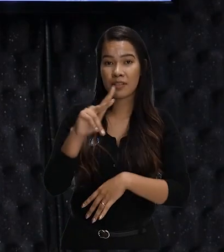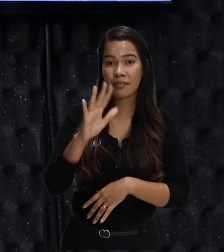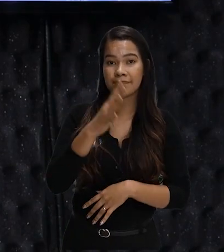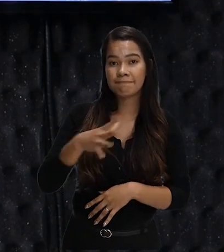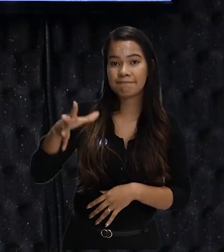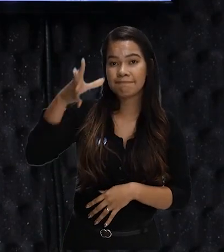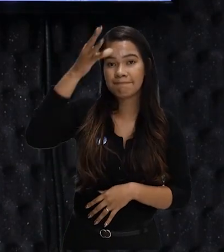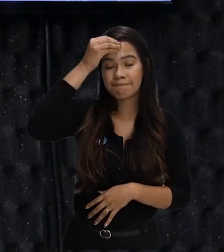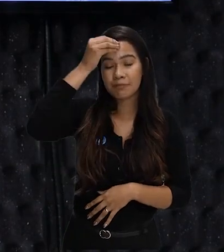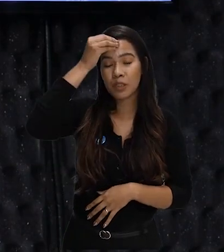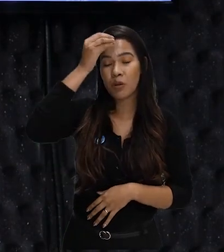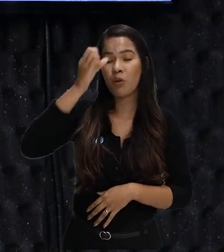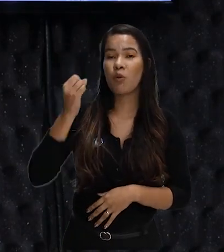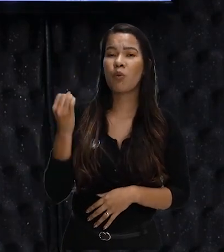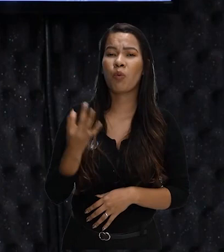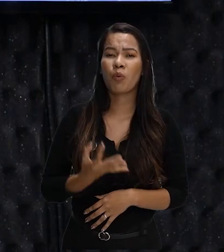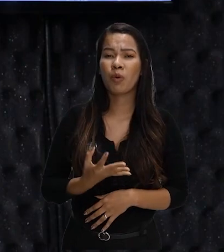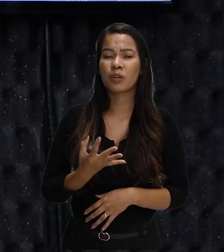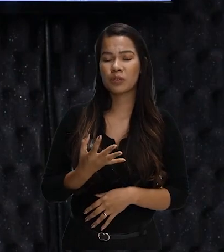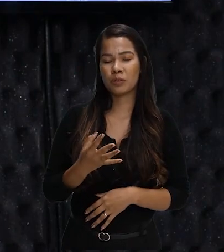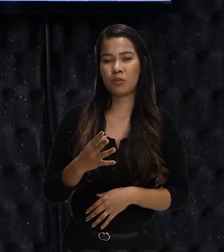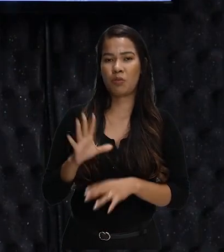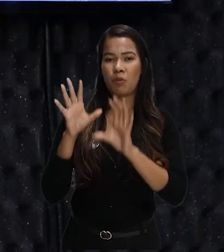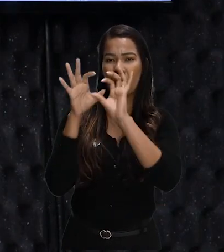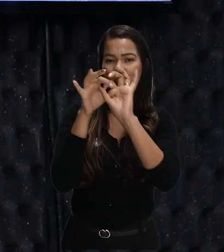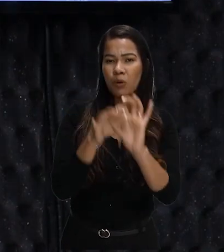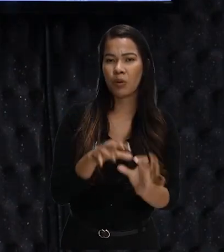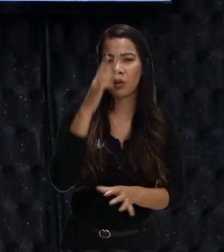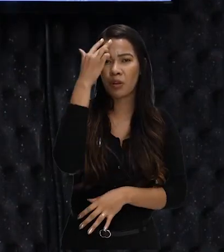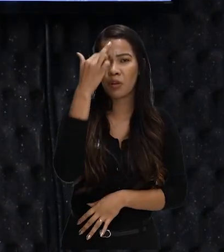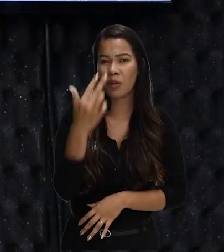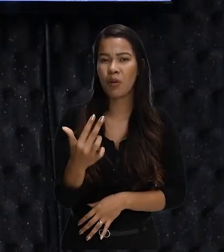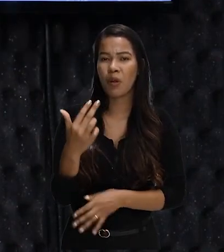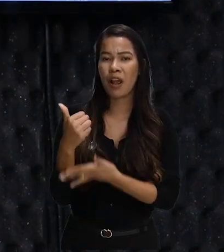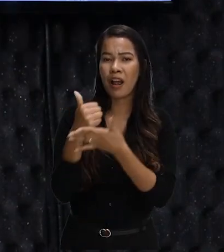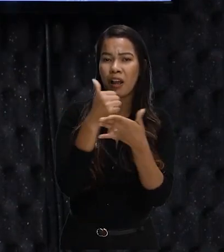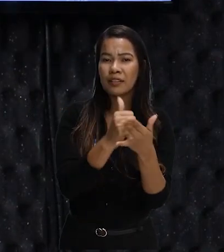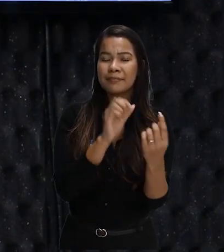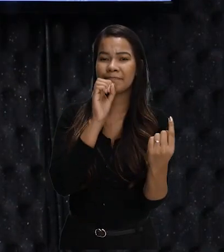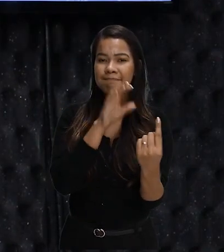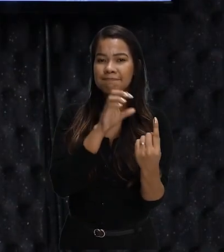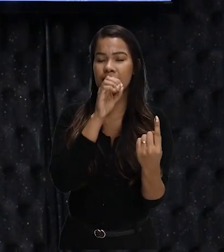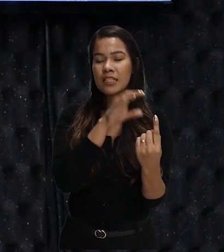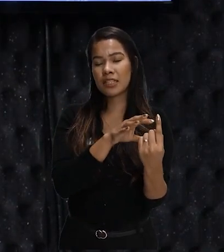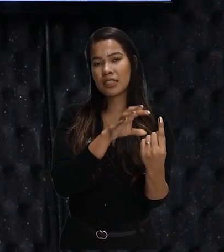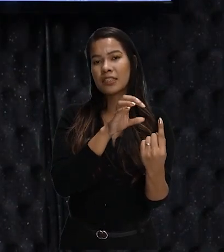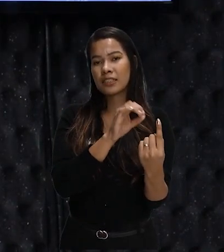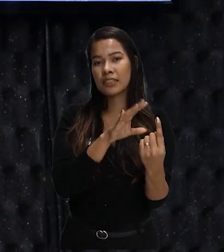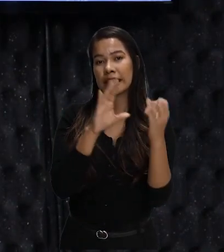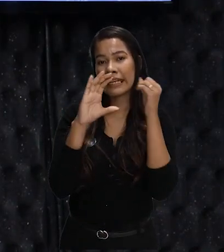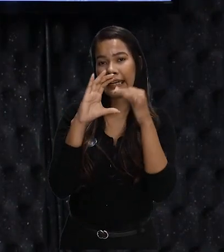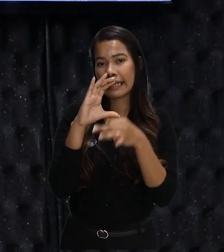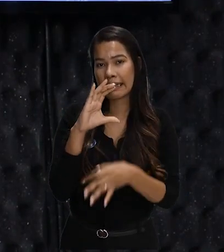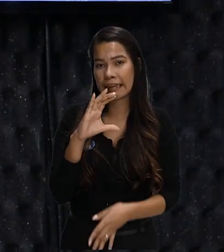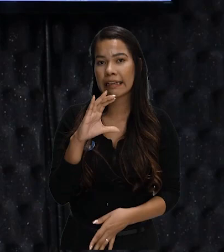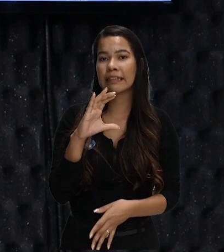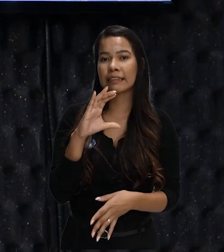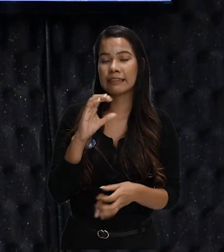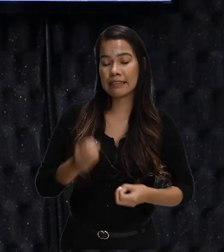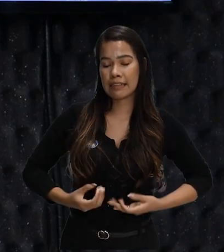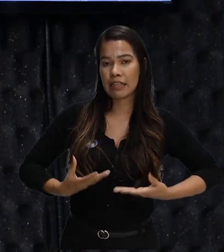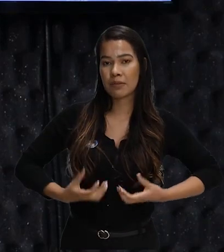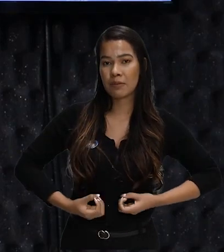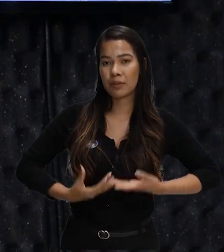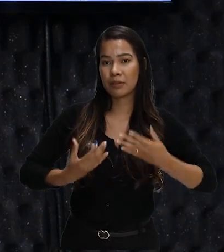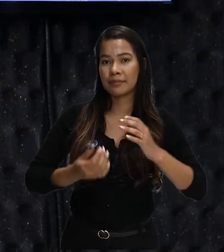memorizado o quanto o contexto histórico contribui, influencia na caracterização dessas